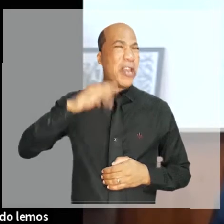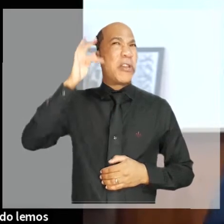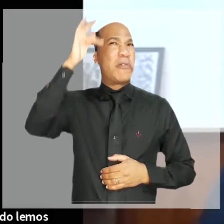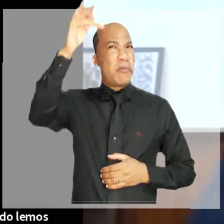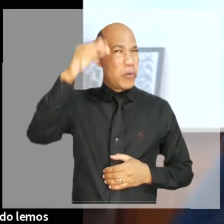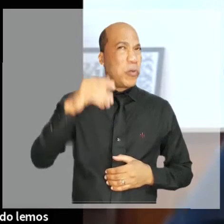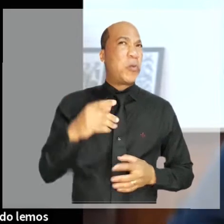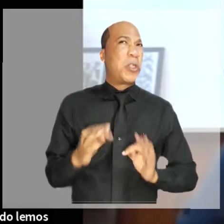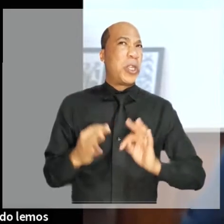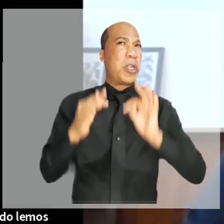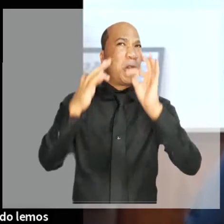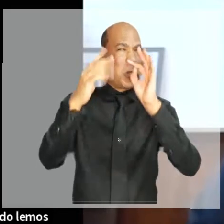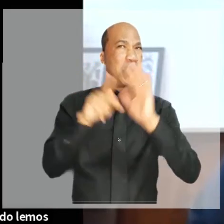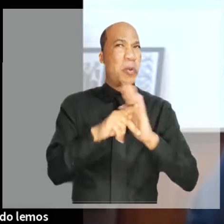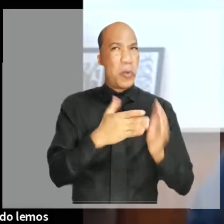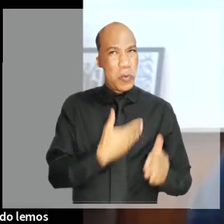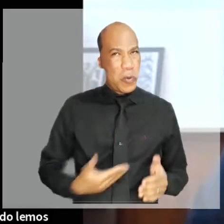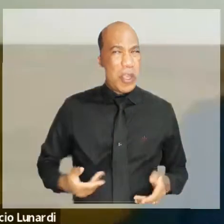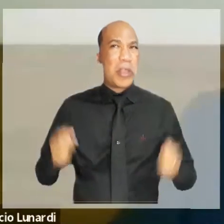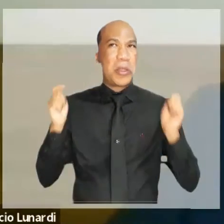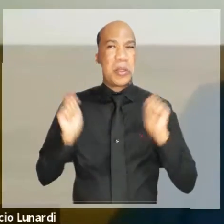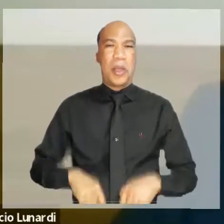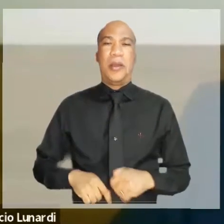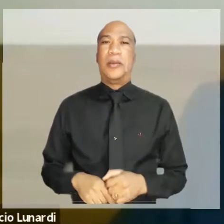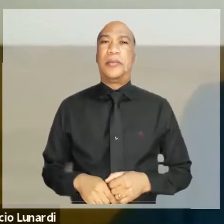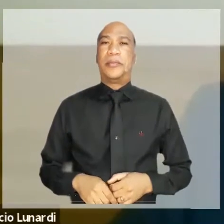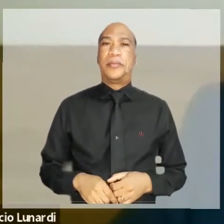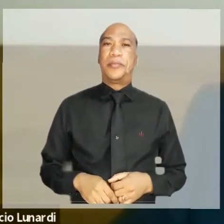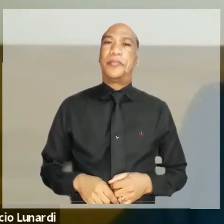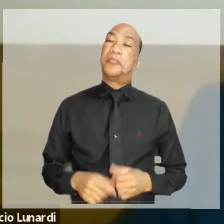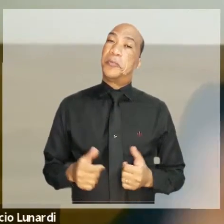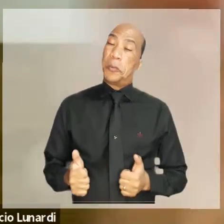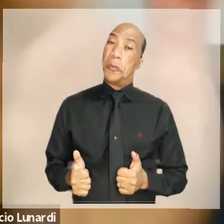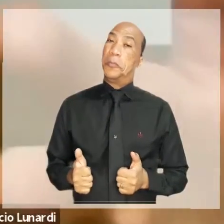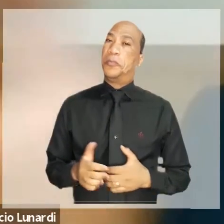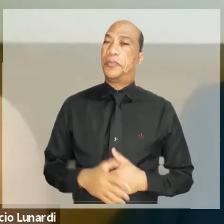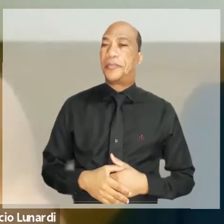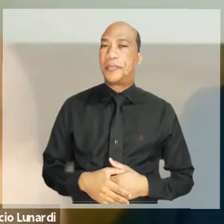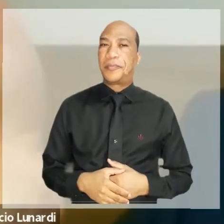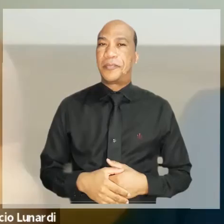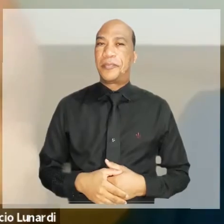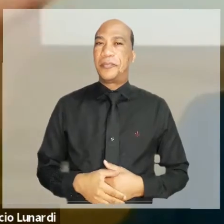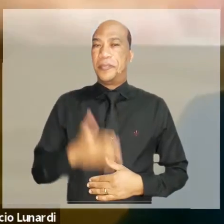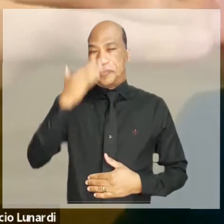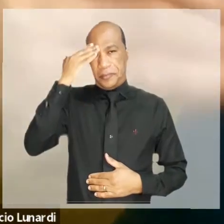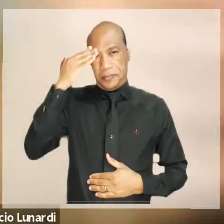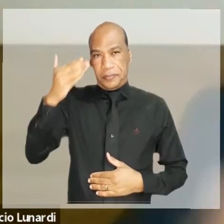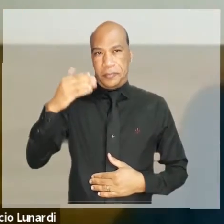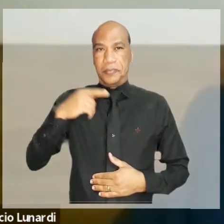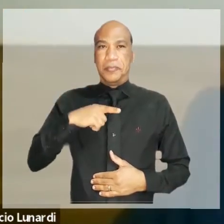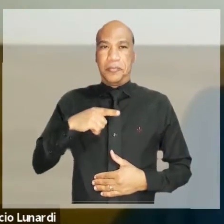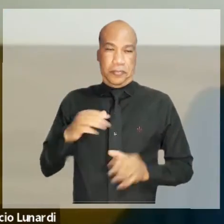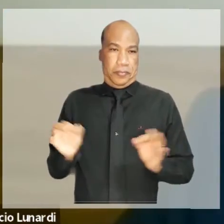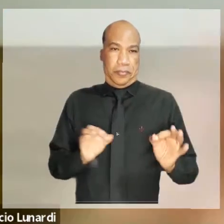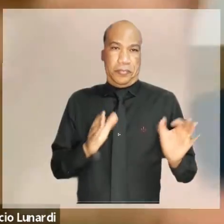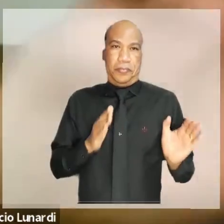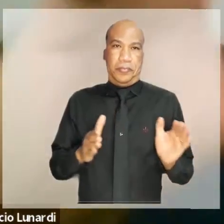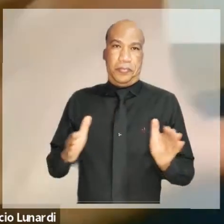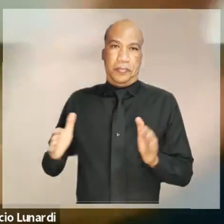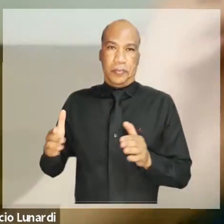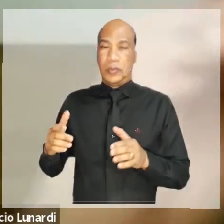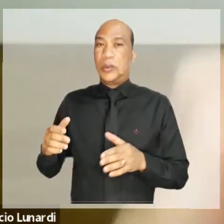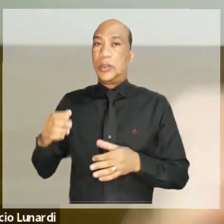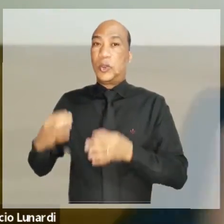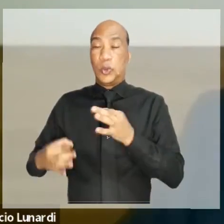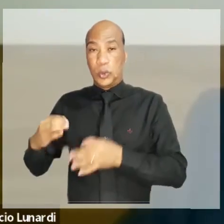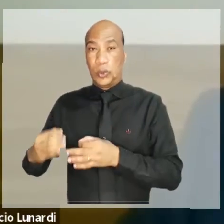no poder público. Muito bacana, professor Ronaldo. Inclusive, a gente, no Brasil, tem uma plataforma, né, em que os judiciários